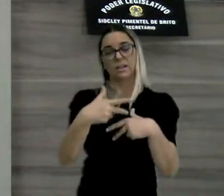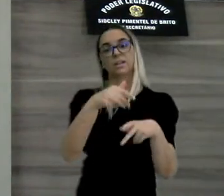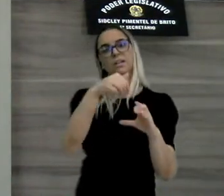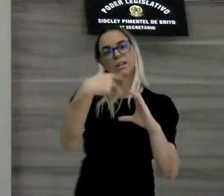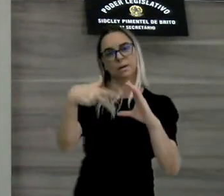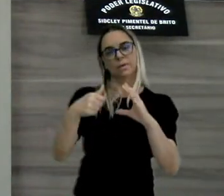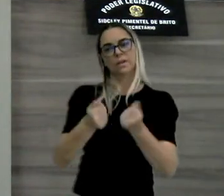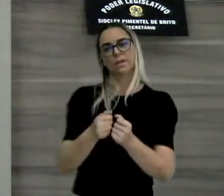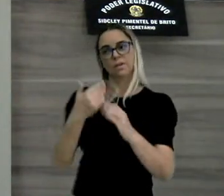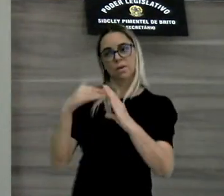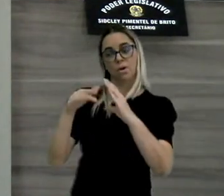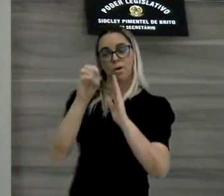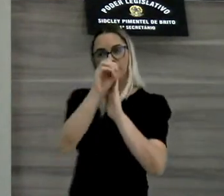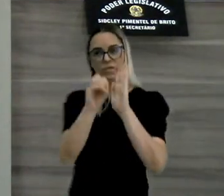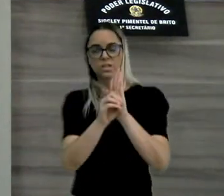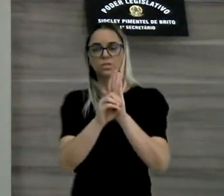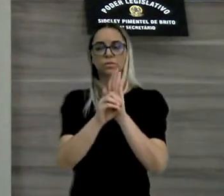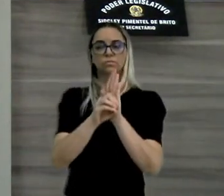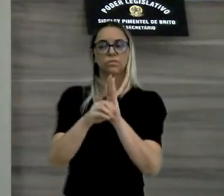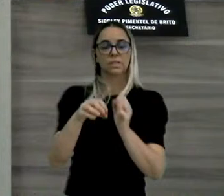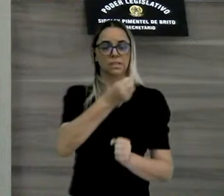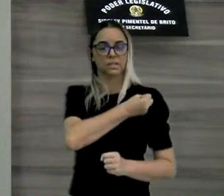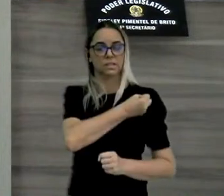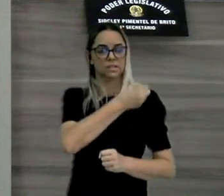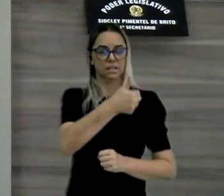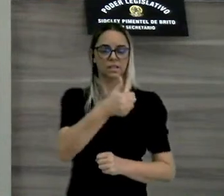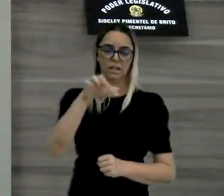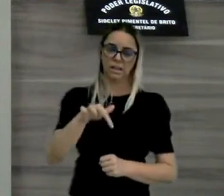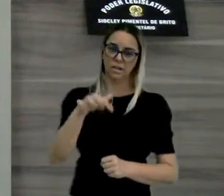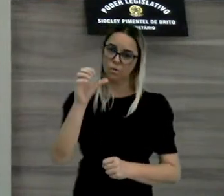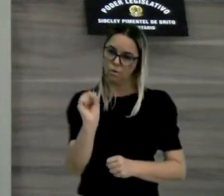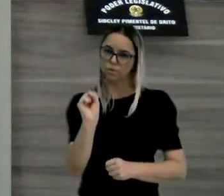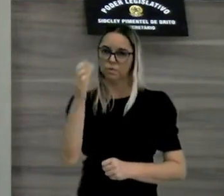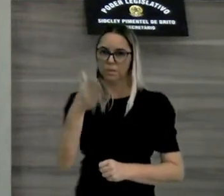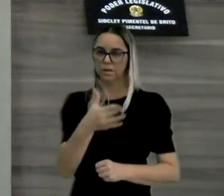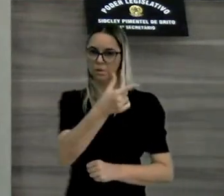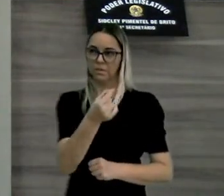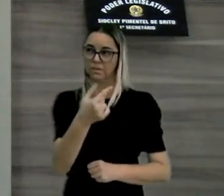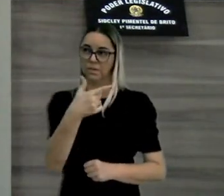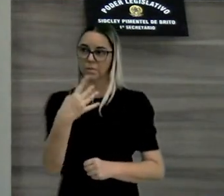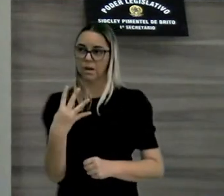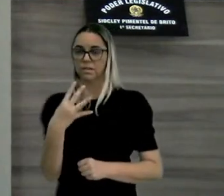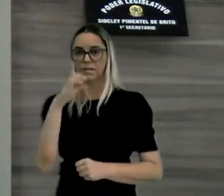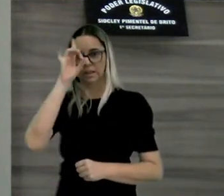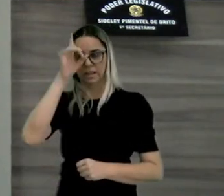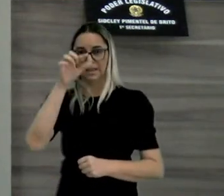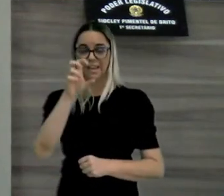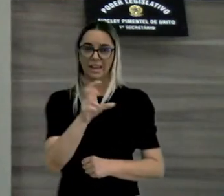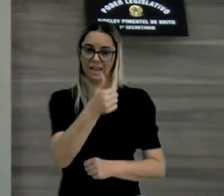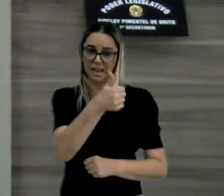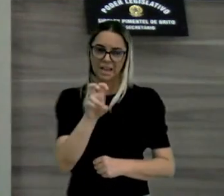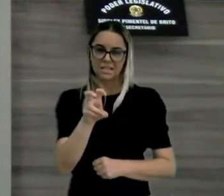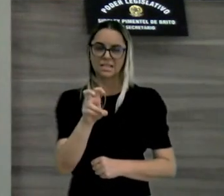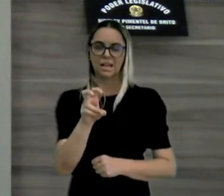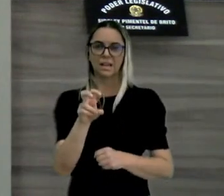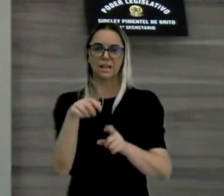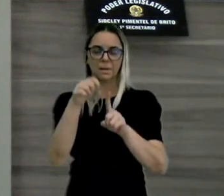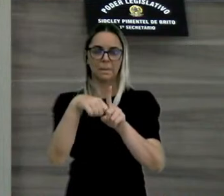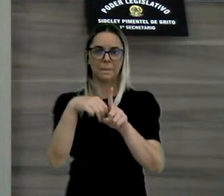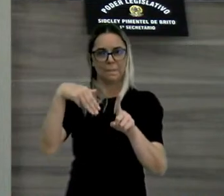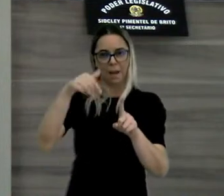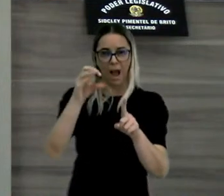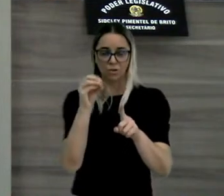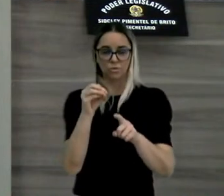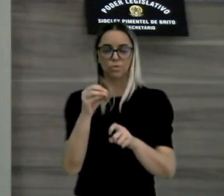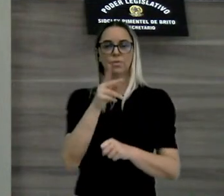intermédio de ofício Circular número 178/02 em 15 de março de 2024 o gabinete pessoal do presidência da